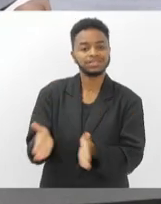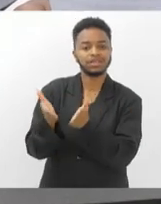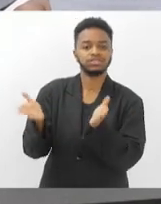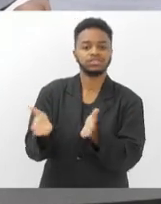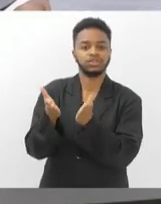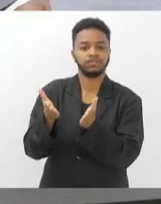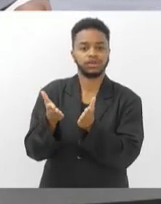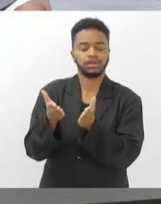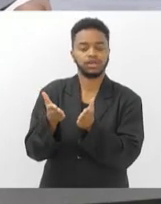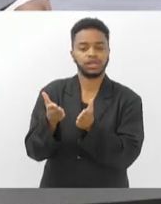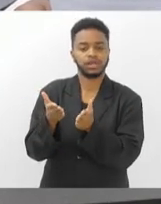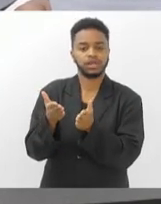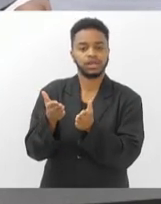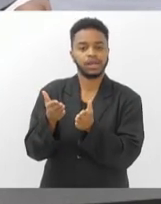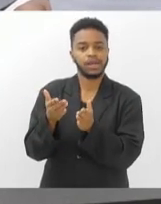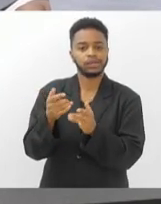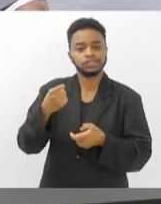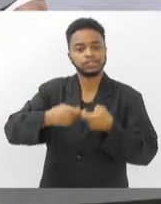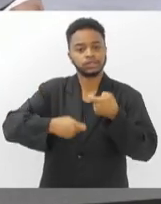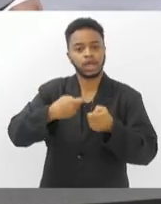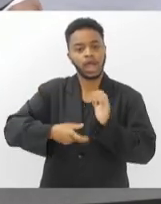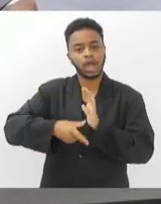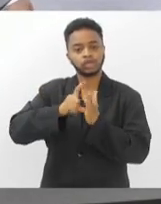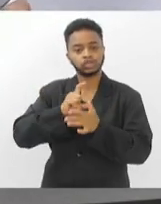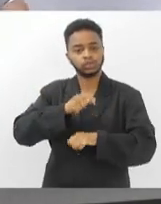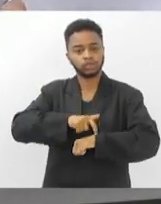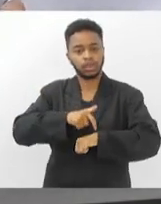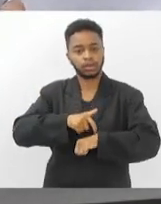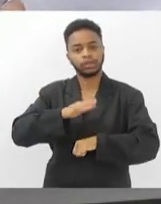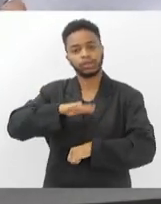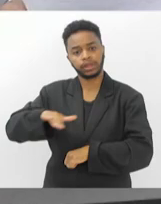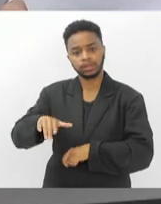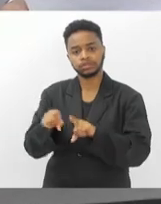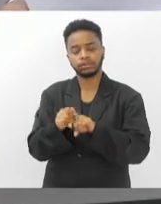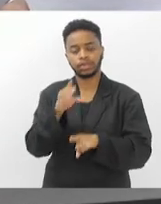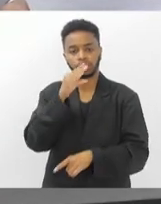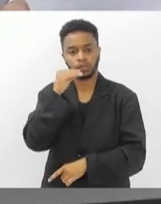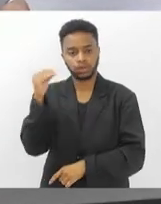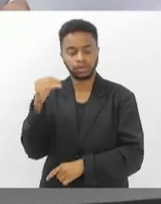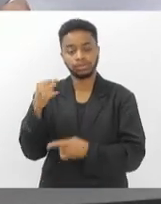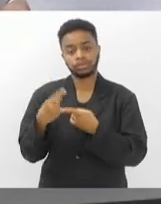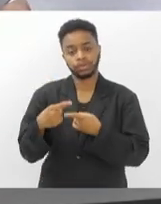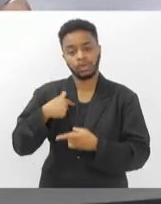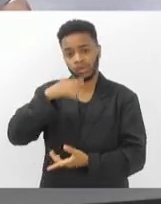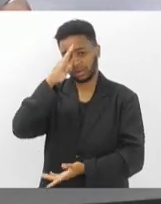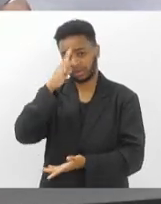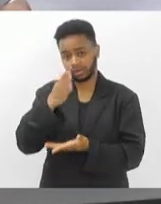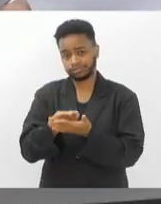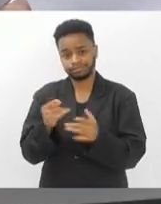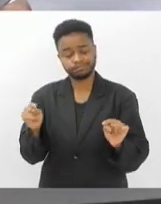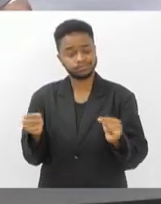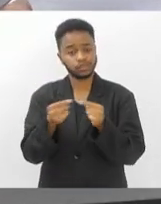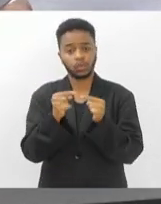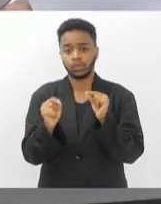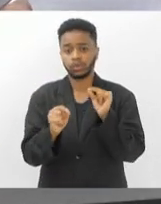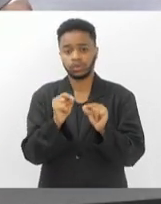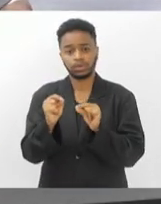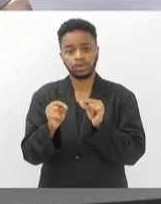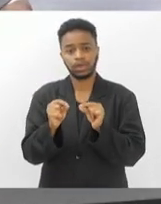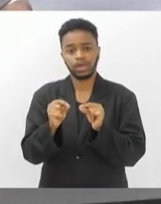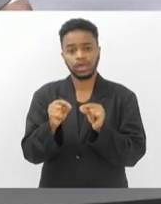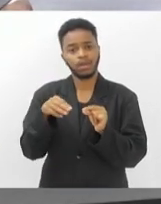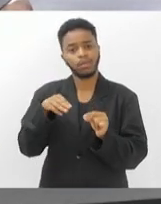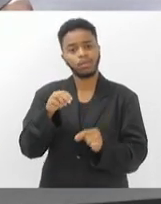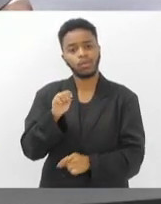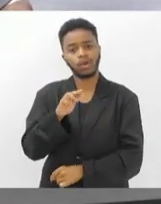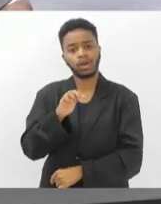a sexualização precoce de crianças e adolescentes. Porque acho que isso pode dar margem a um moralismo e a